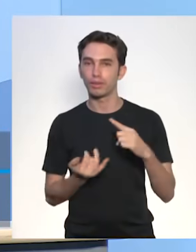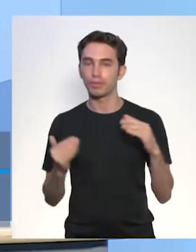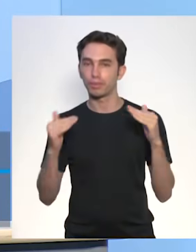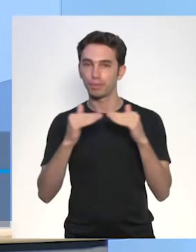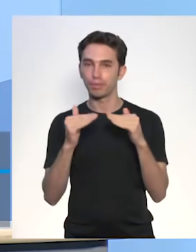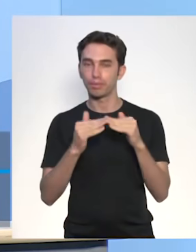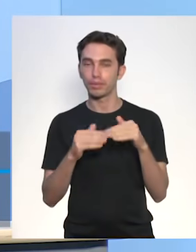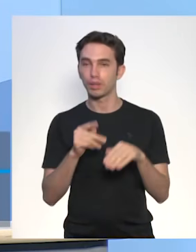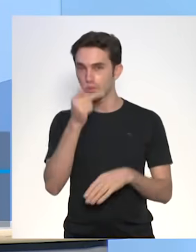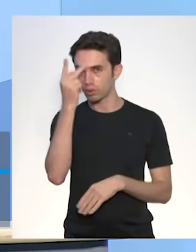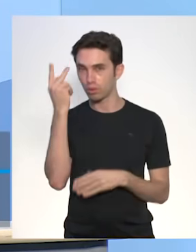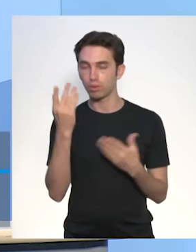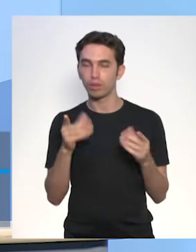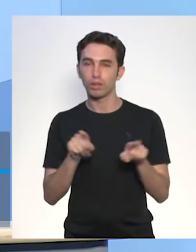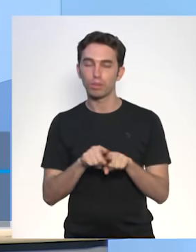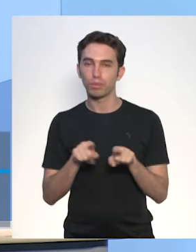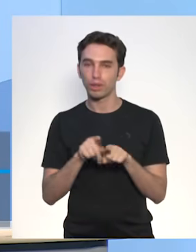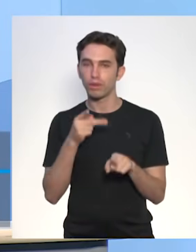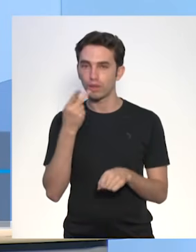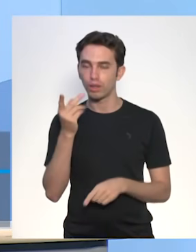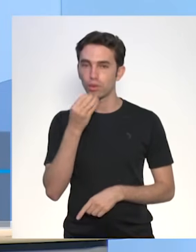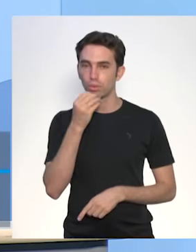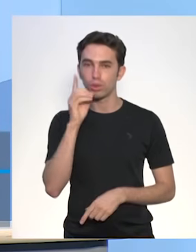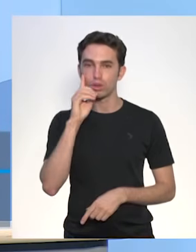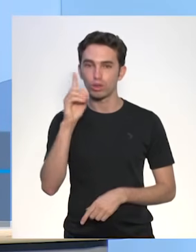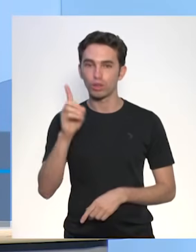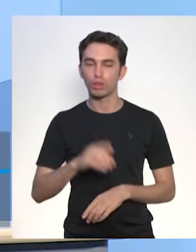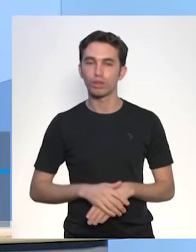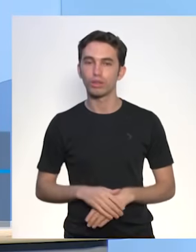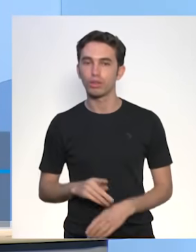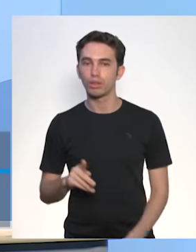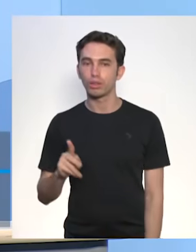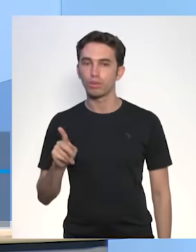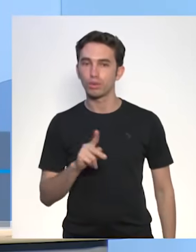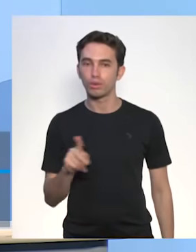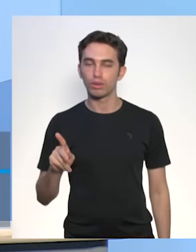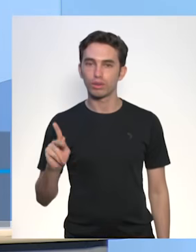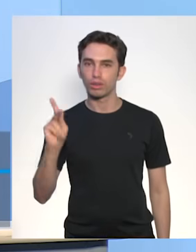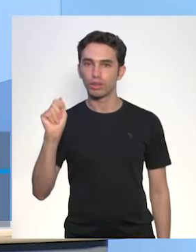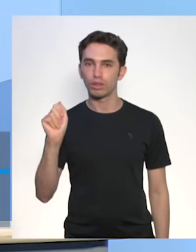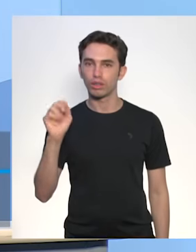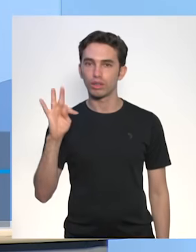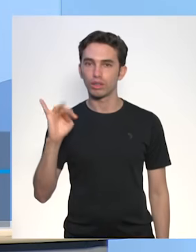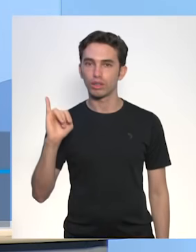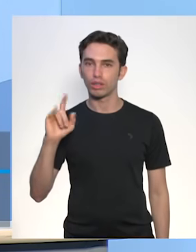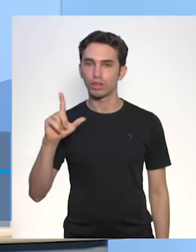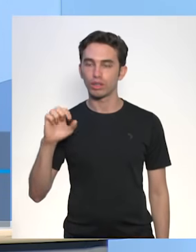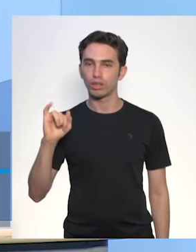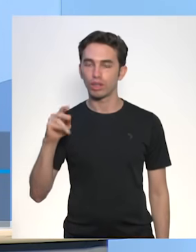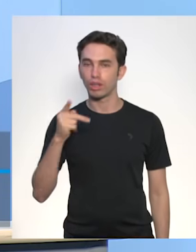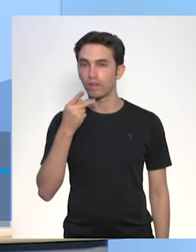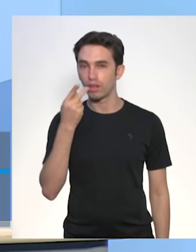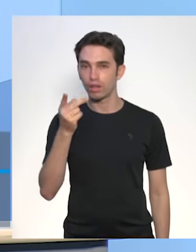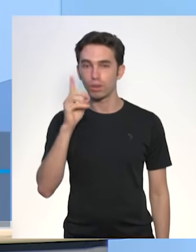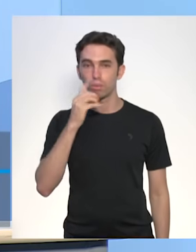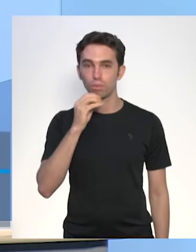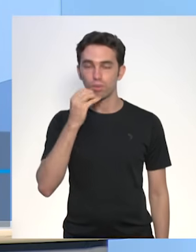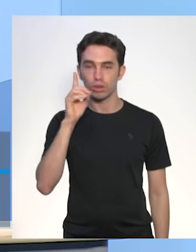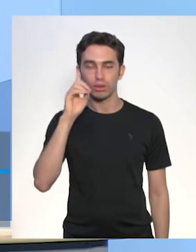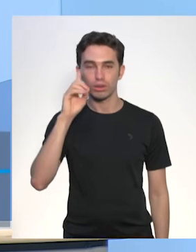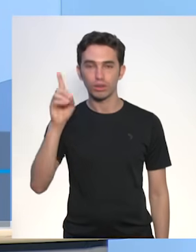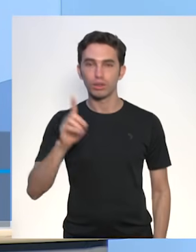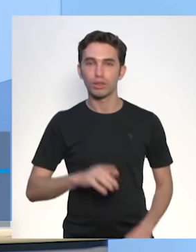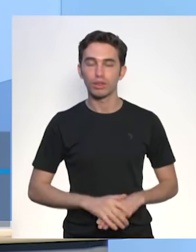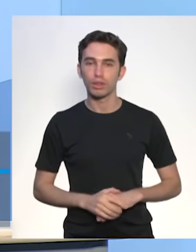dia também. Para finalizar, a professora Catileia, diferente, né? dando bom dia e mandando, né? Ela está lá na